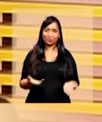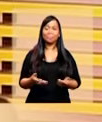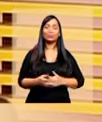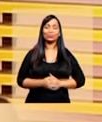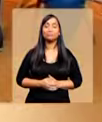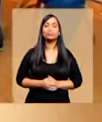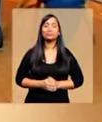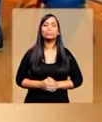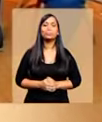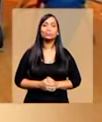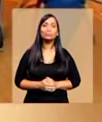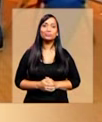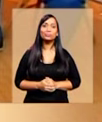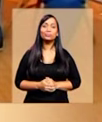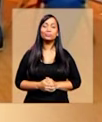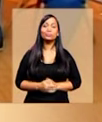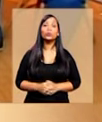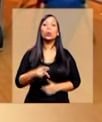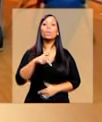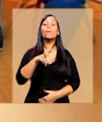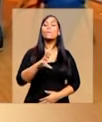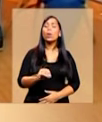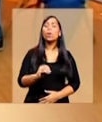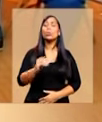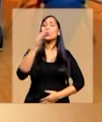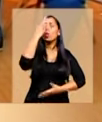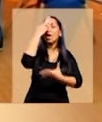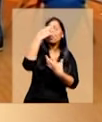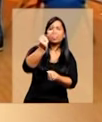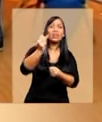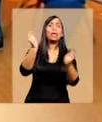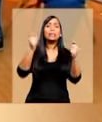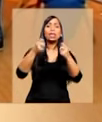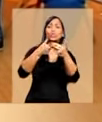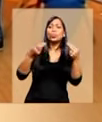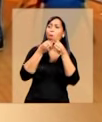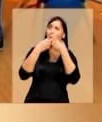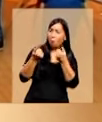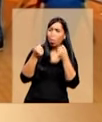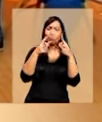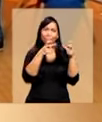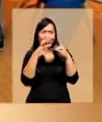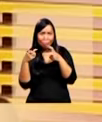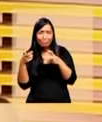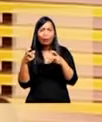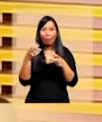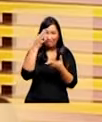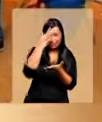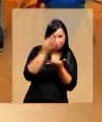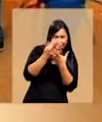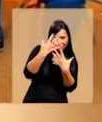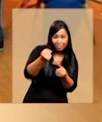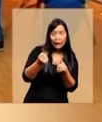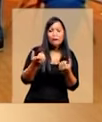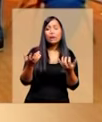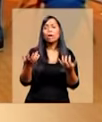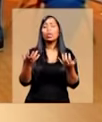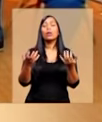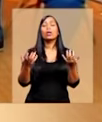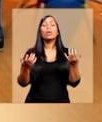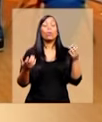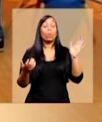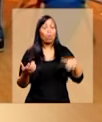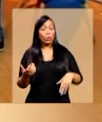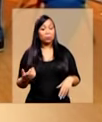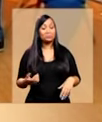certeza. É mais a busca do que a certeza. Ô, Paulo, e a fé ajuda a ver o lado bom das coisas? Se eu fosse